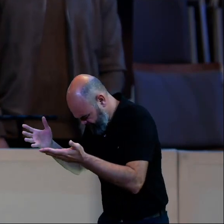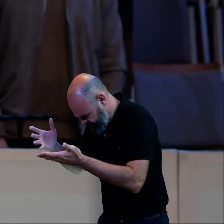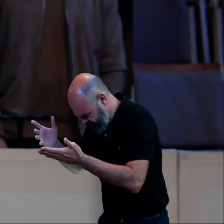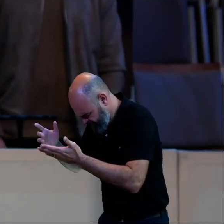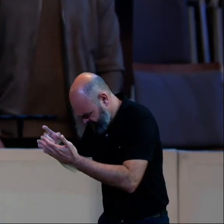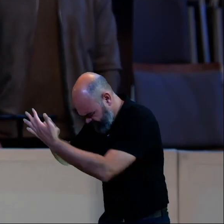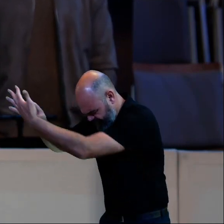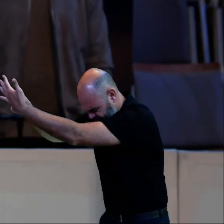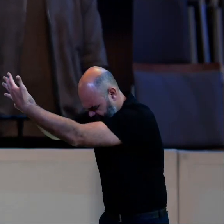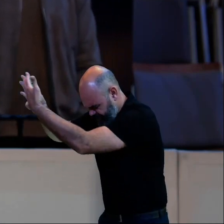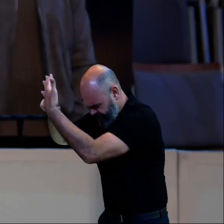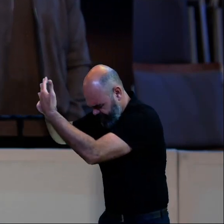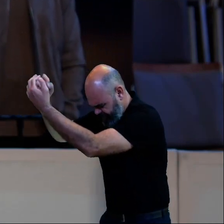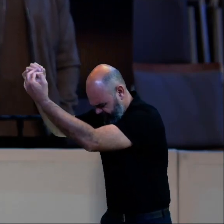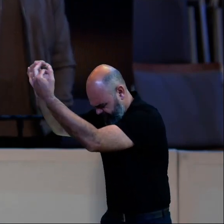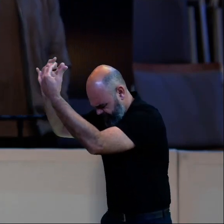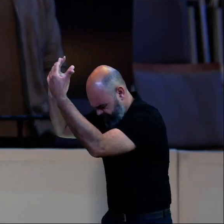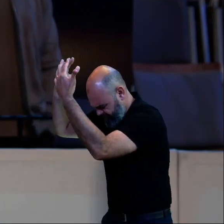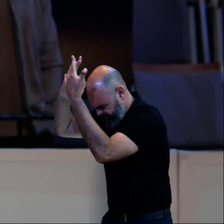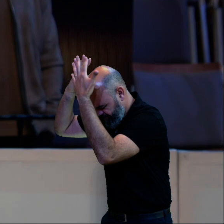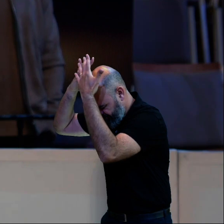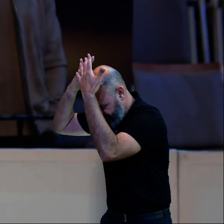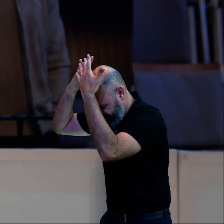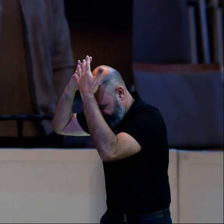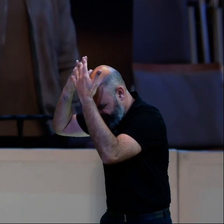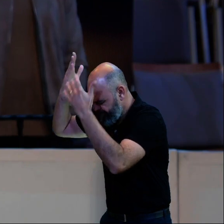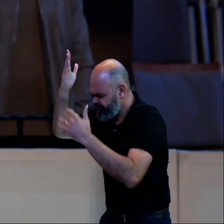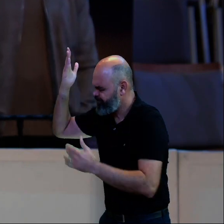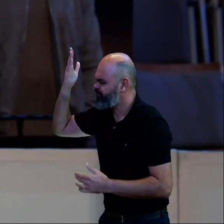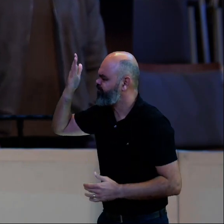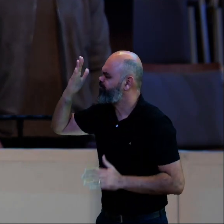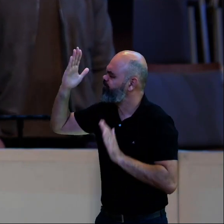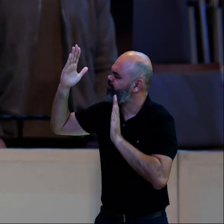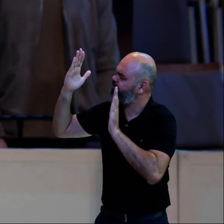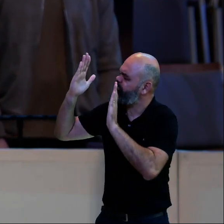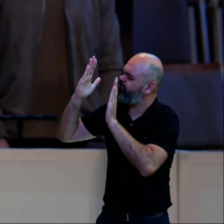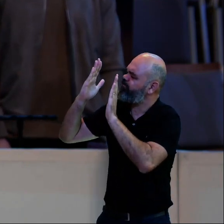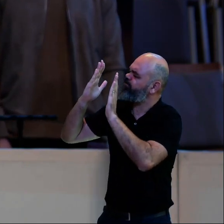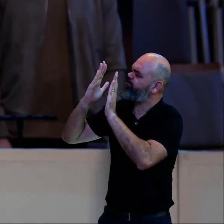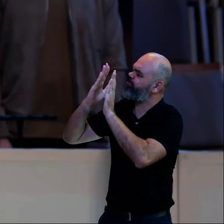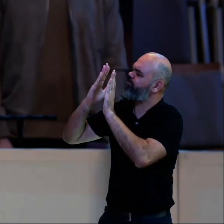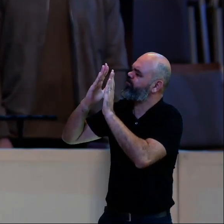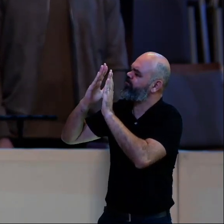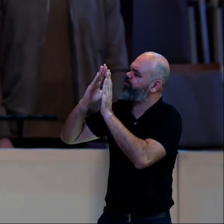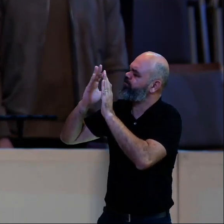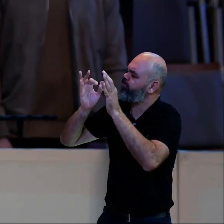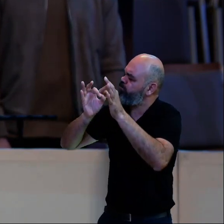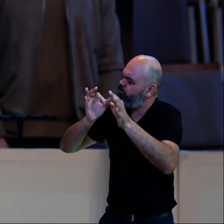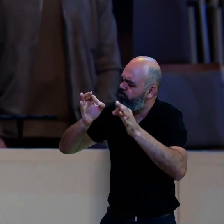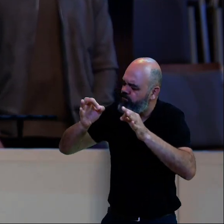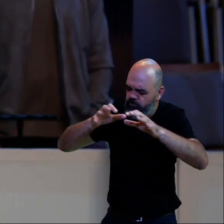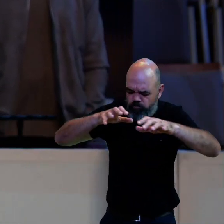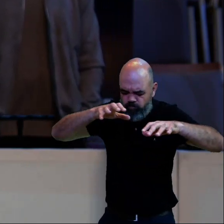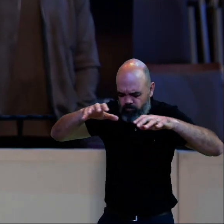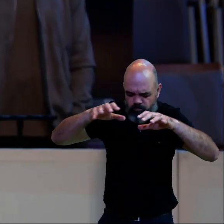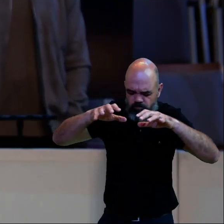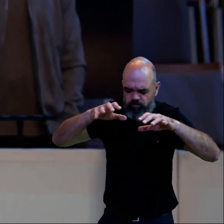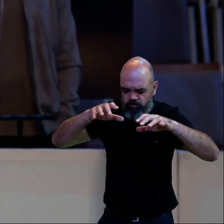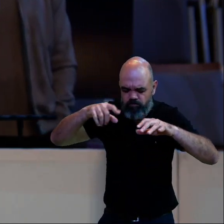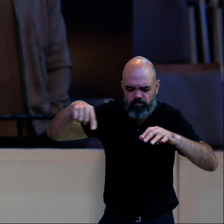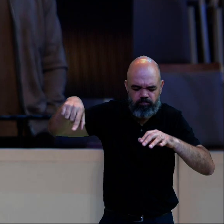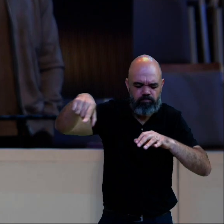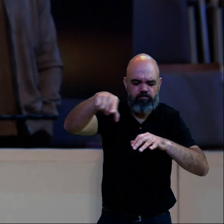glória. Revela a Tua presença. Que o mover neste lugar seja o mover